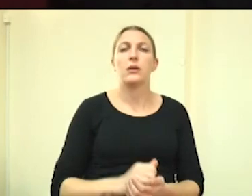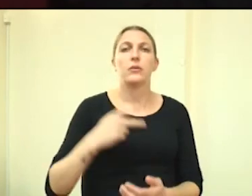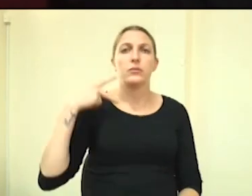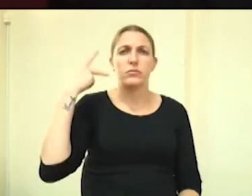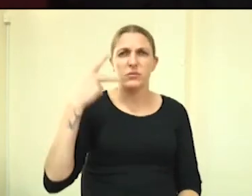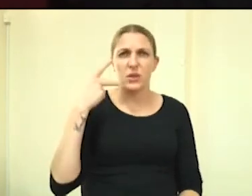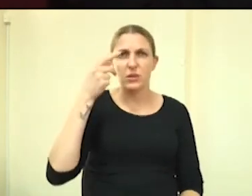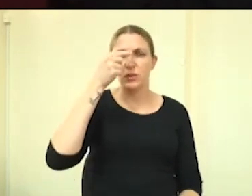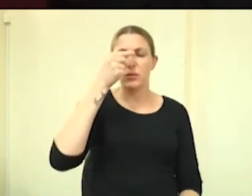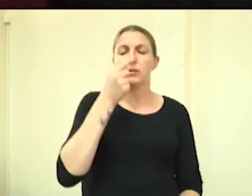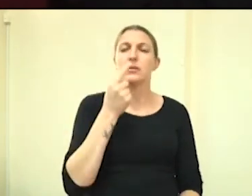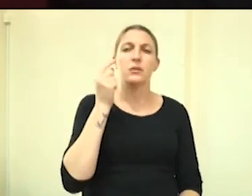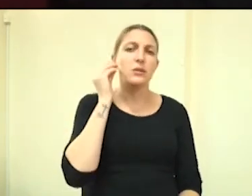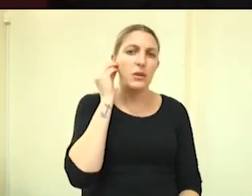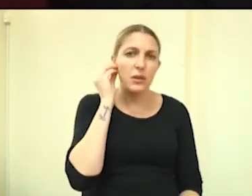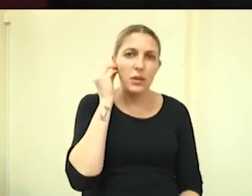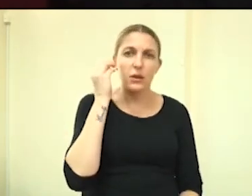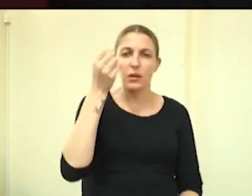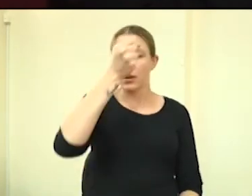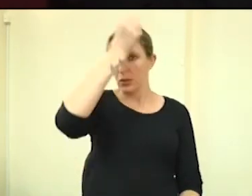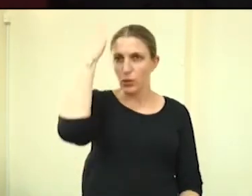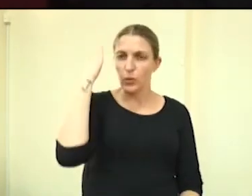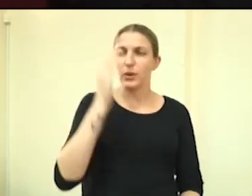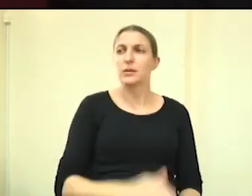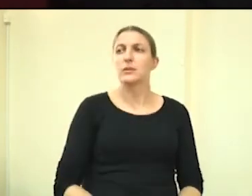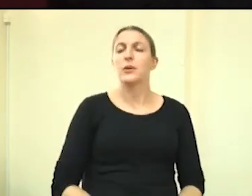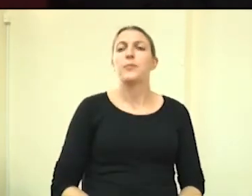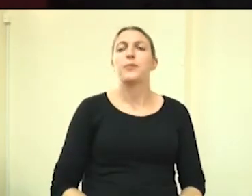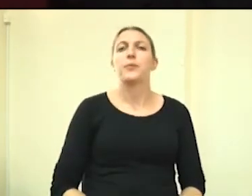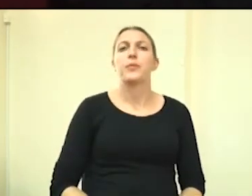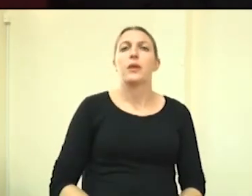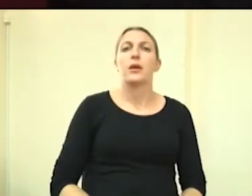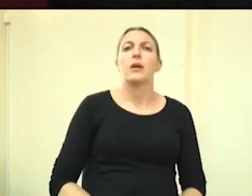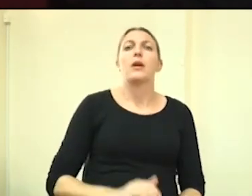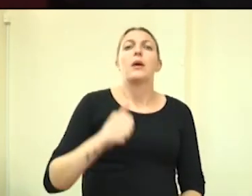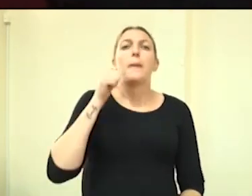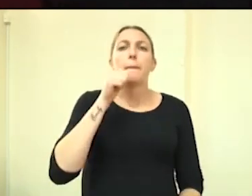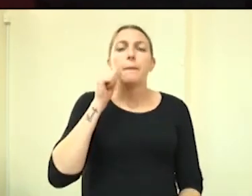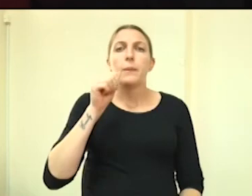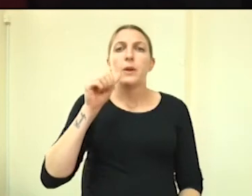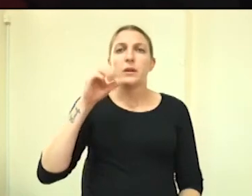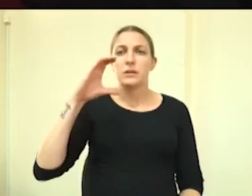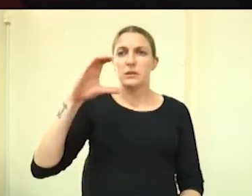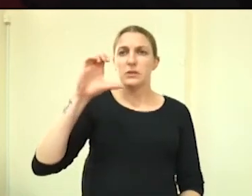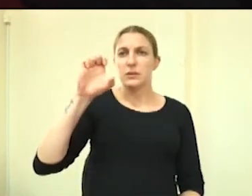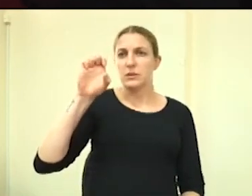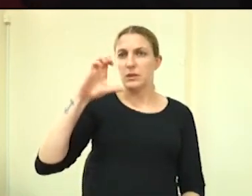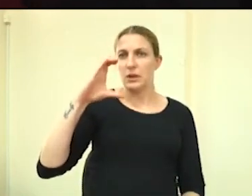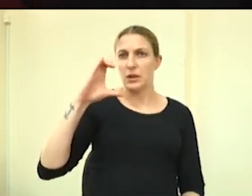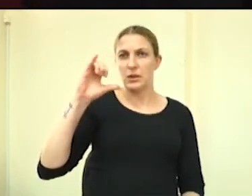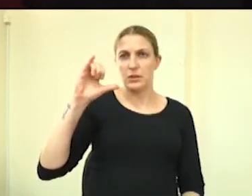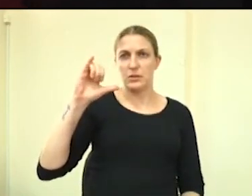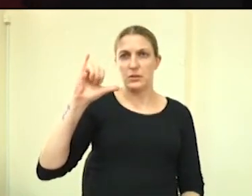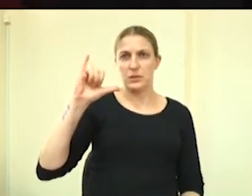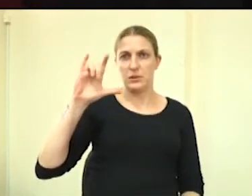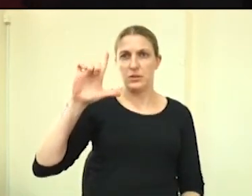Roberto Serafim, da senhora Cecília Romã, a pedido da vereadora Eni Maria Scandolara, da senhora Gema